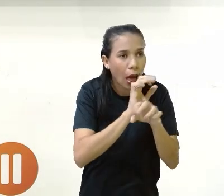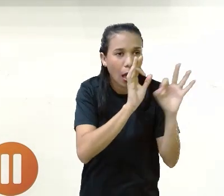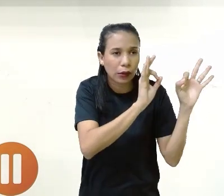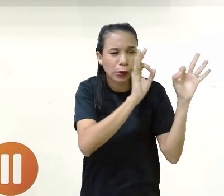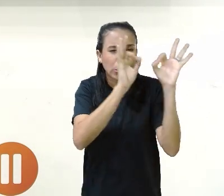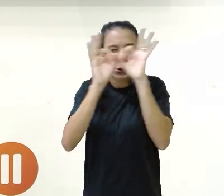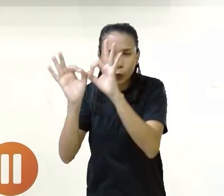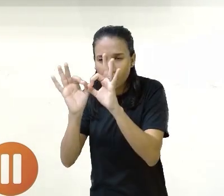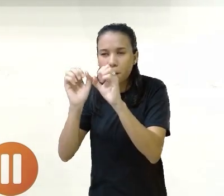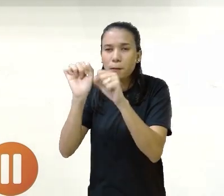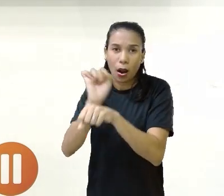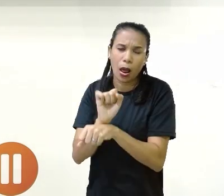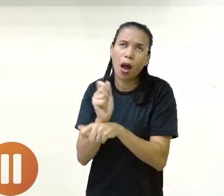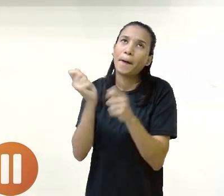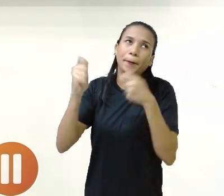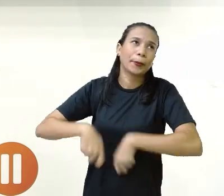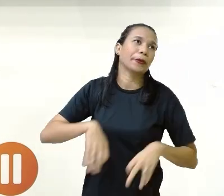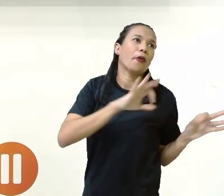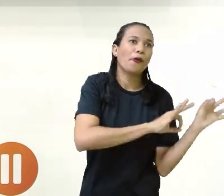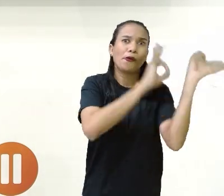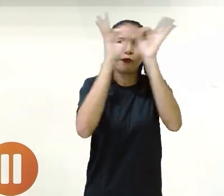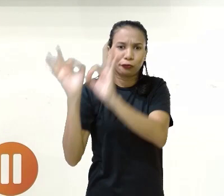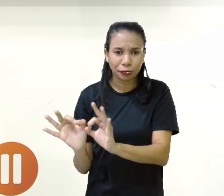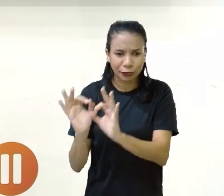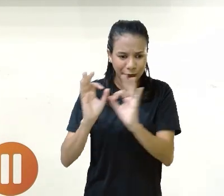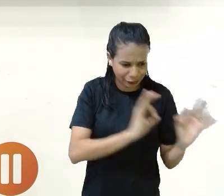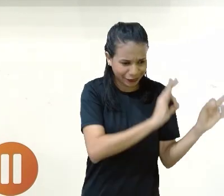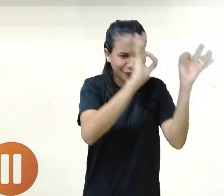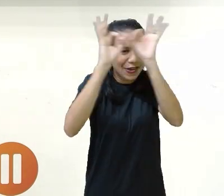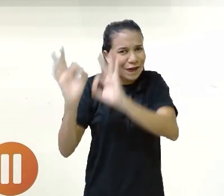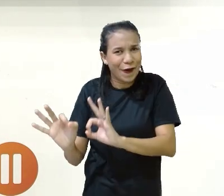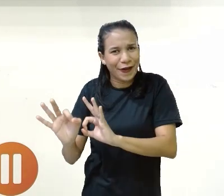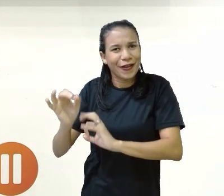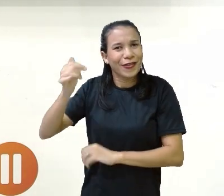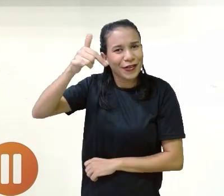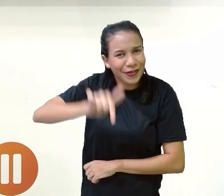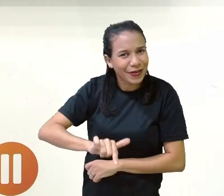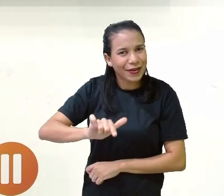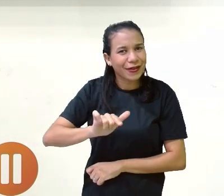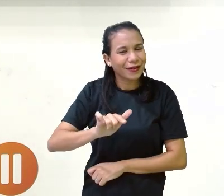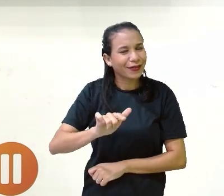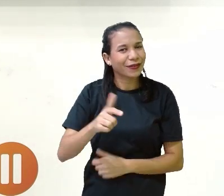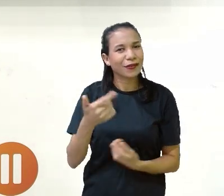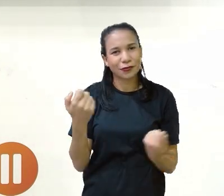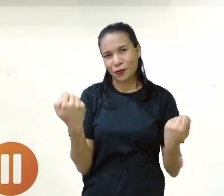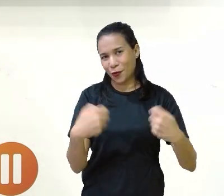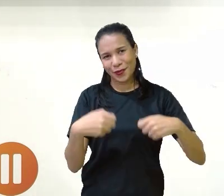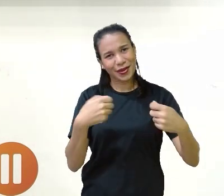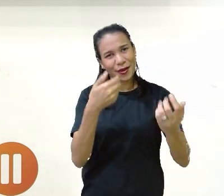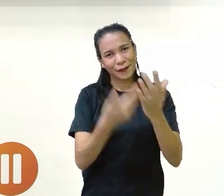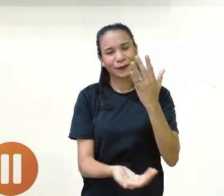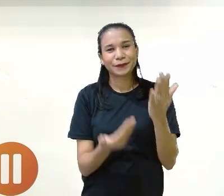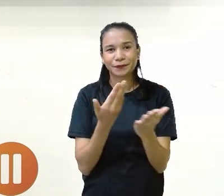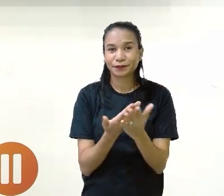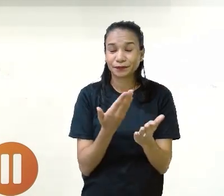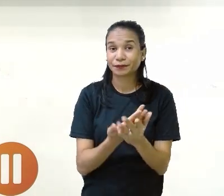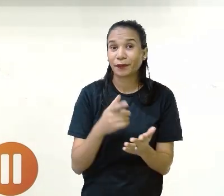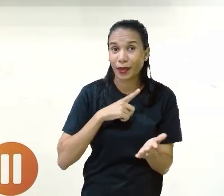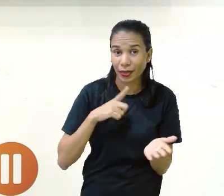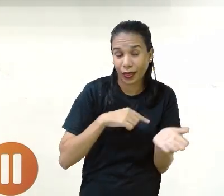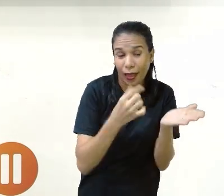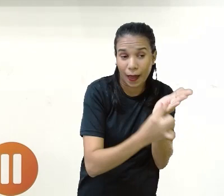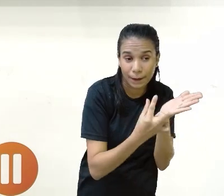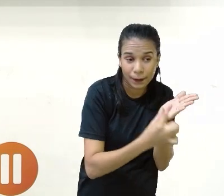assiste quantas vezes você quiser. Não tem desculpa para perder a nossa aula, né? Você tem o